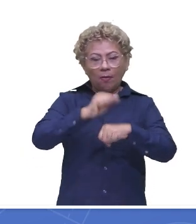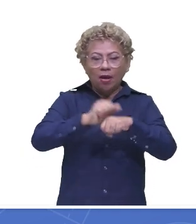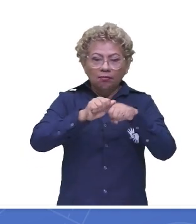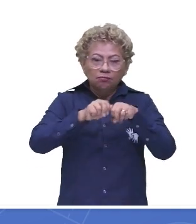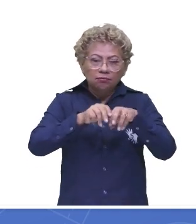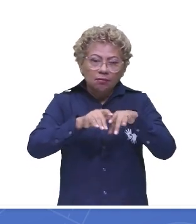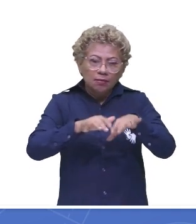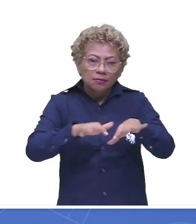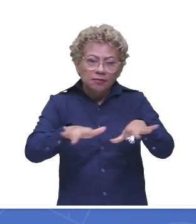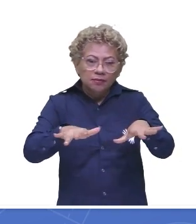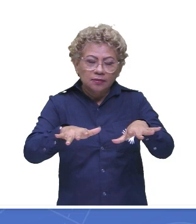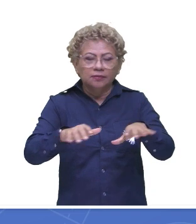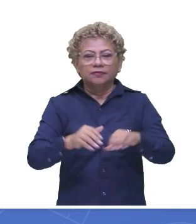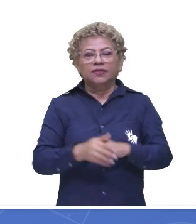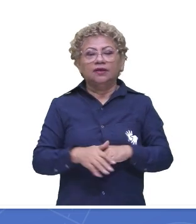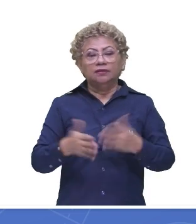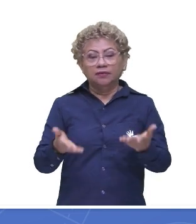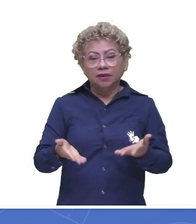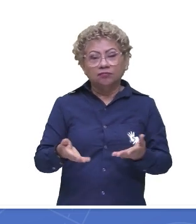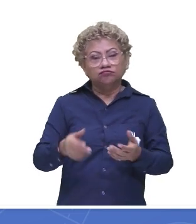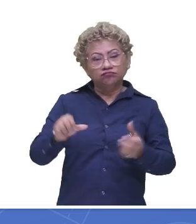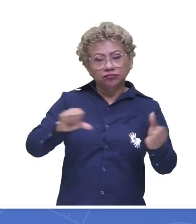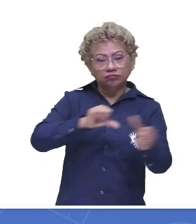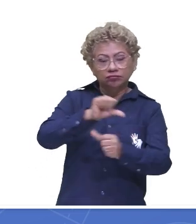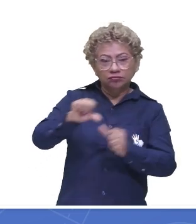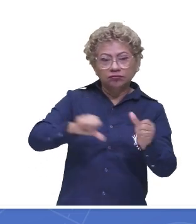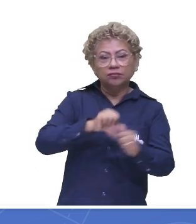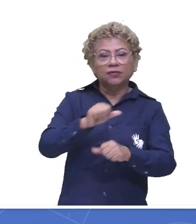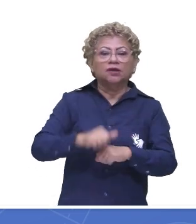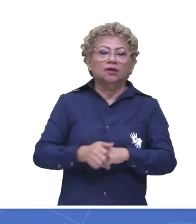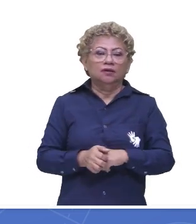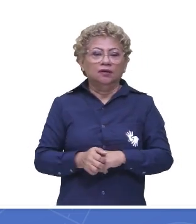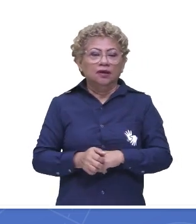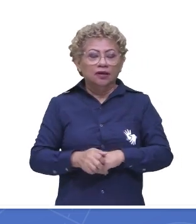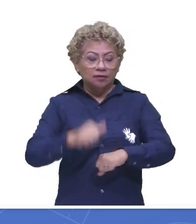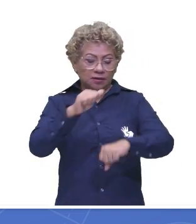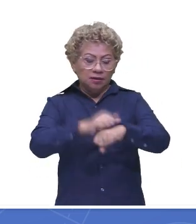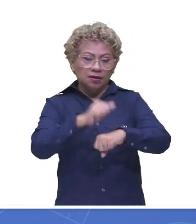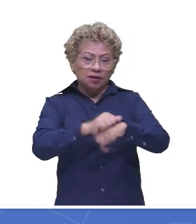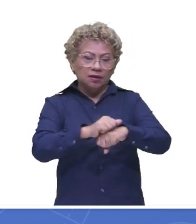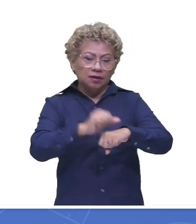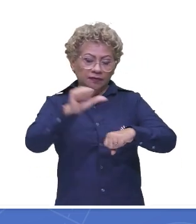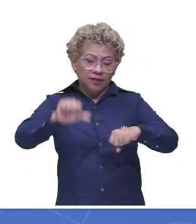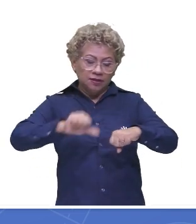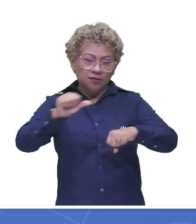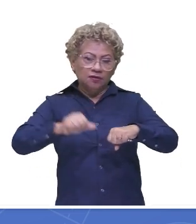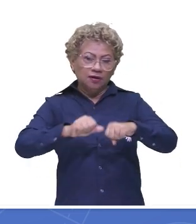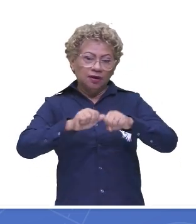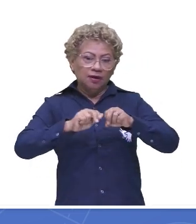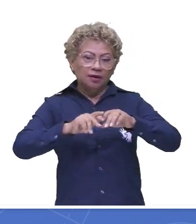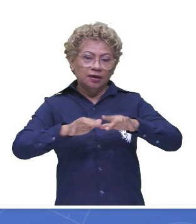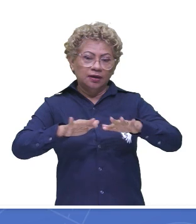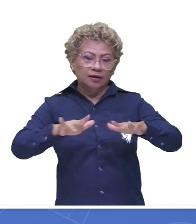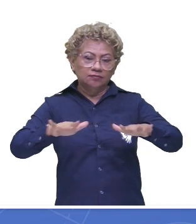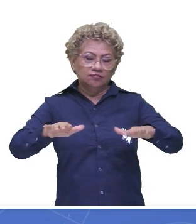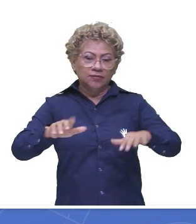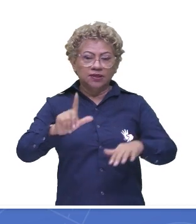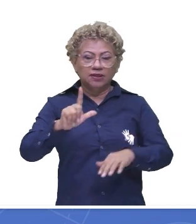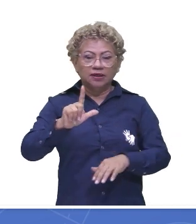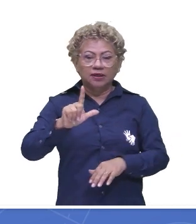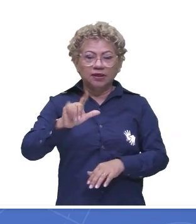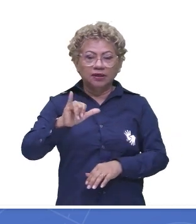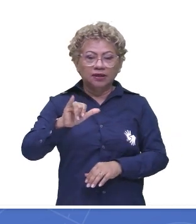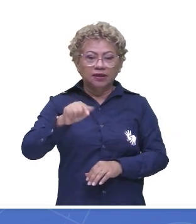o líquido, não é? Esse corpo vai deixar de ser sólido e vai se transformar em líquido. Isso daqui ocorre